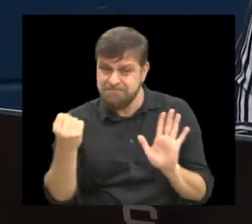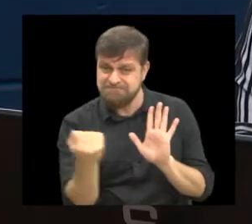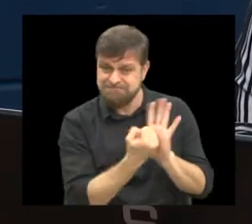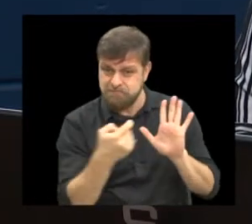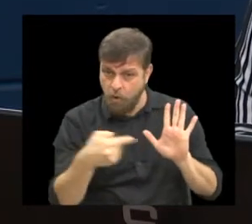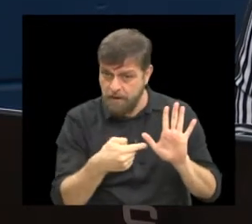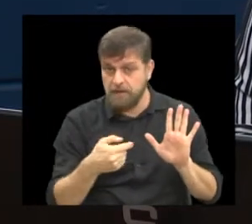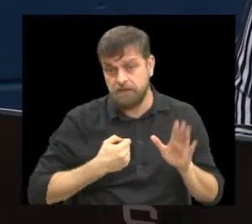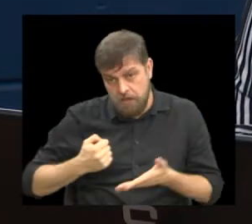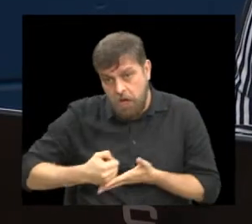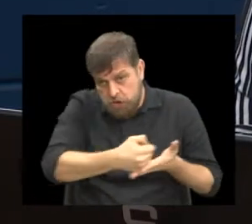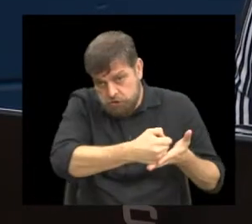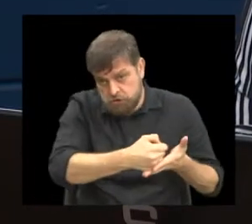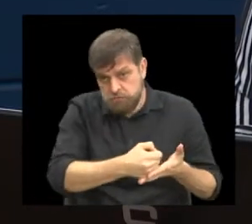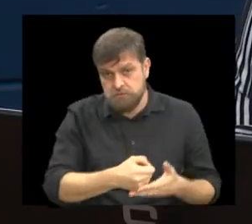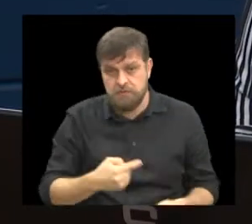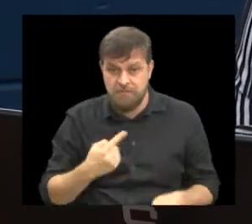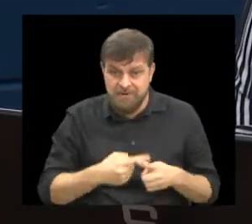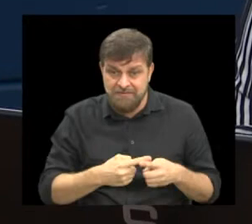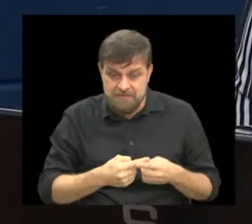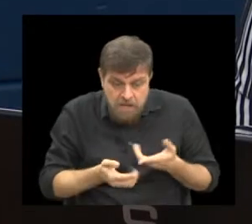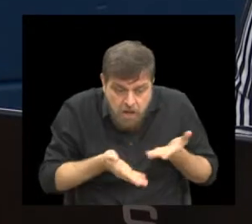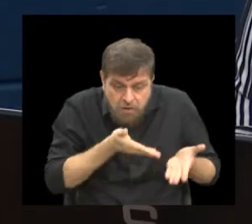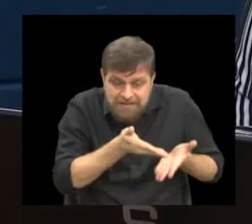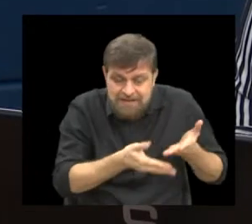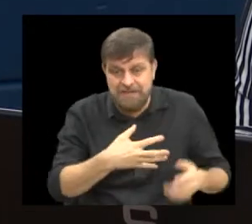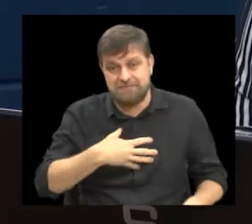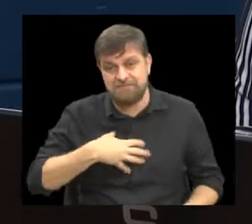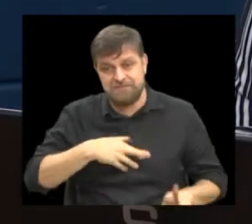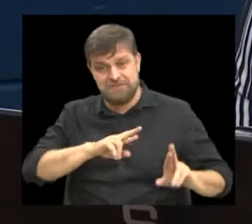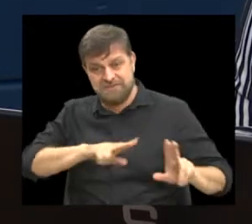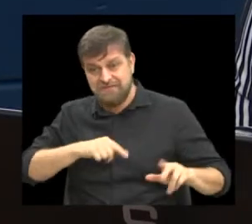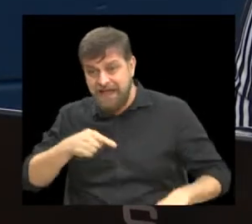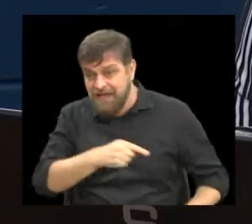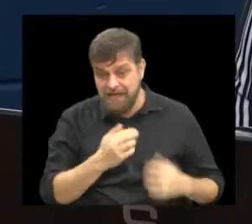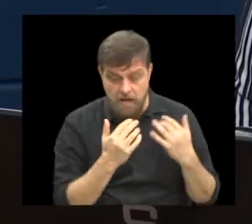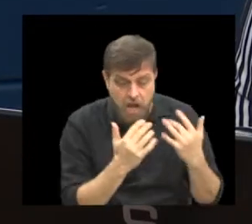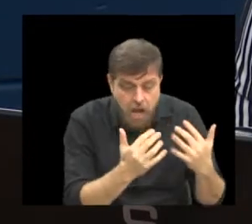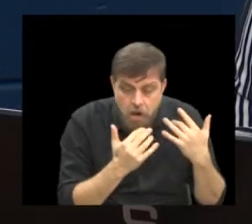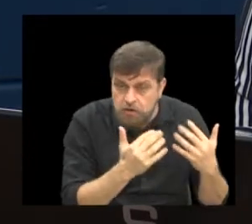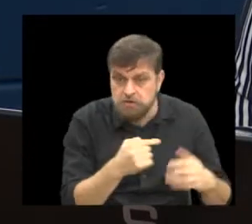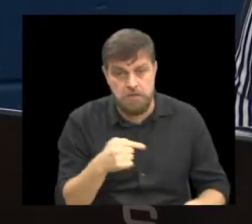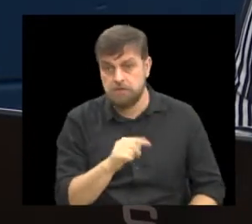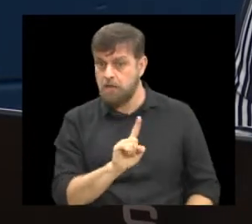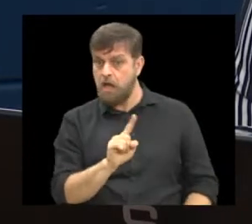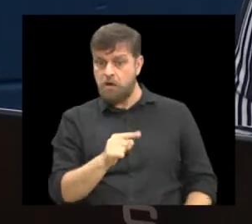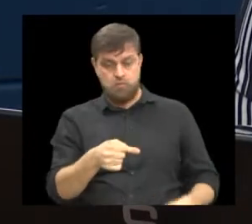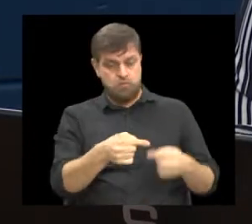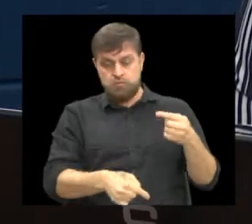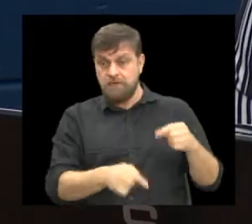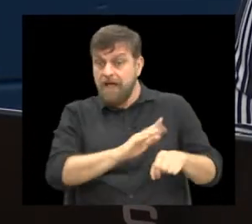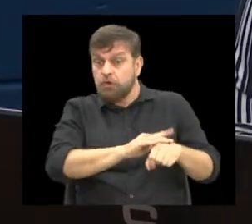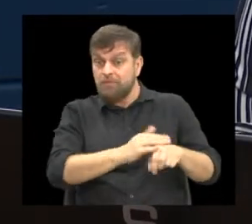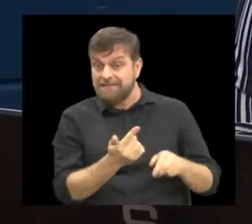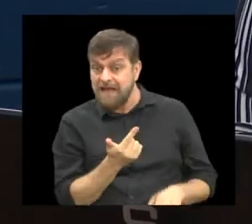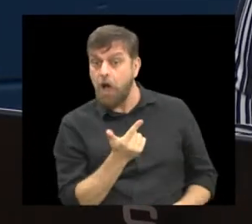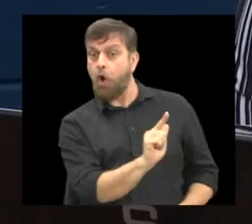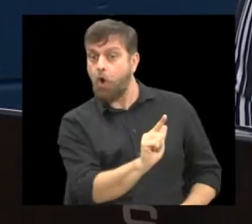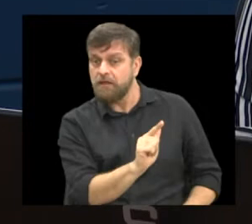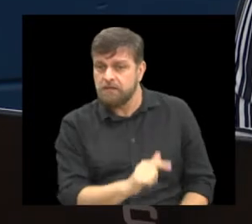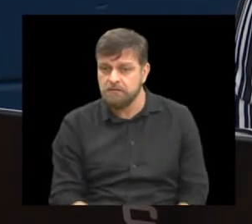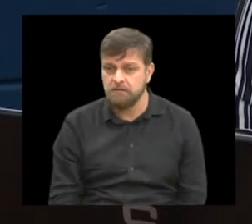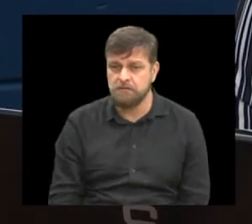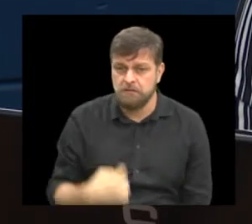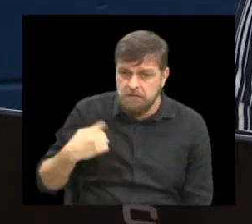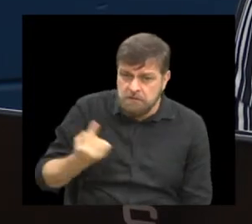se beneficie, porque ele vai ser tratado de uma forma diferente. Ele vai ser tratado como autista, e ele não é autista, né? Então, a